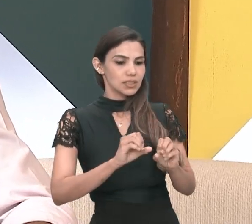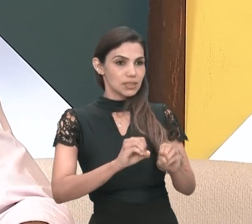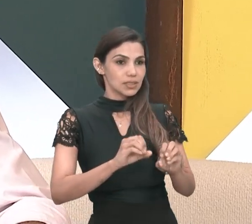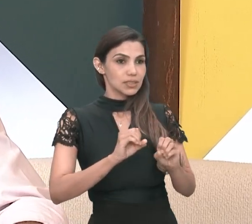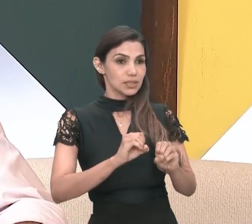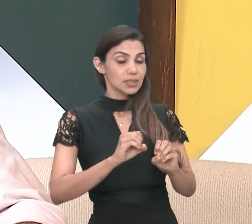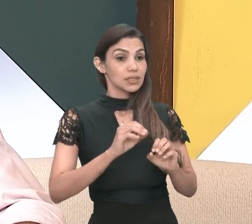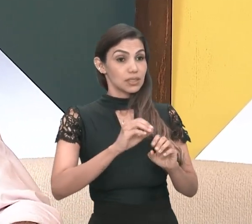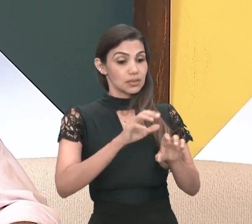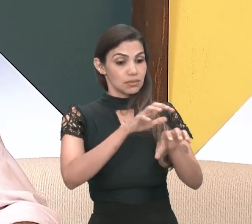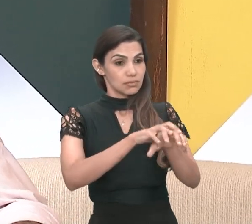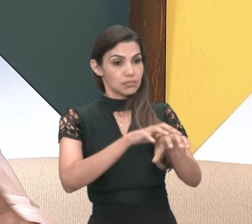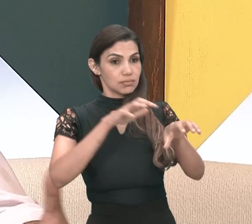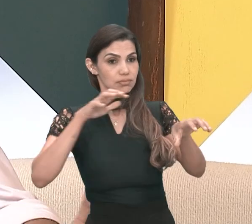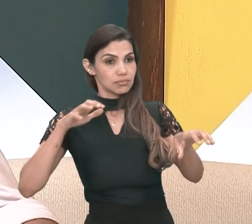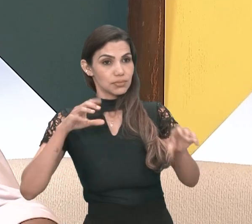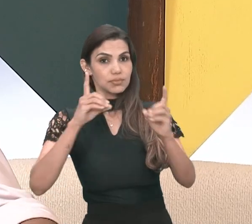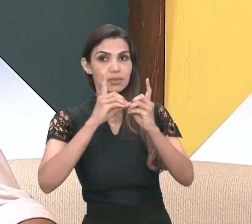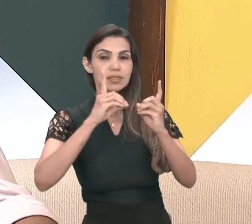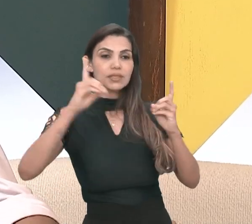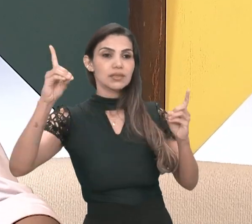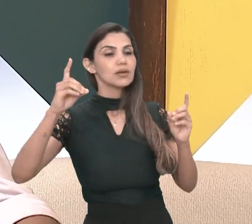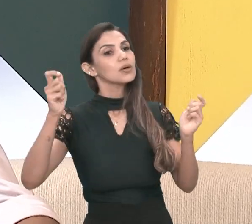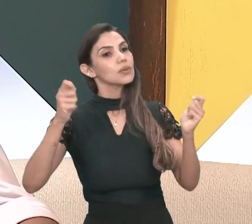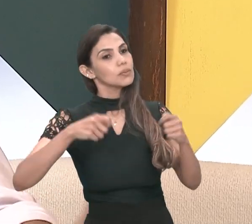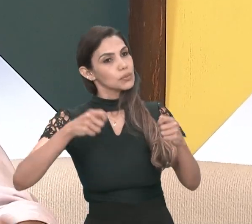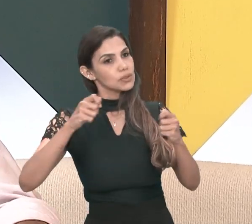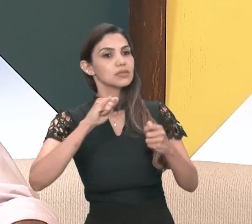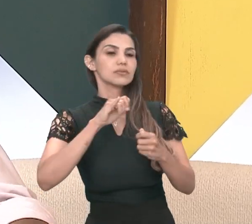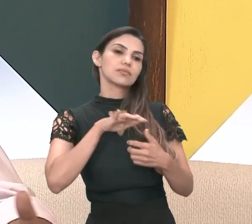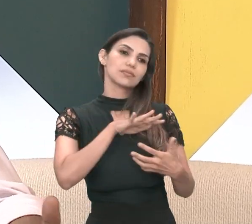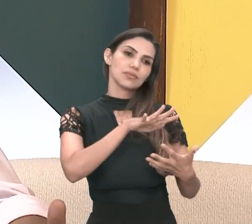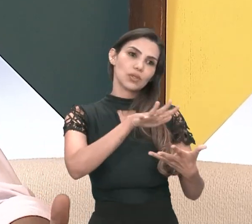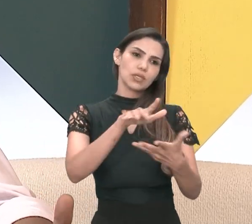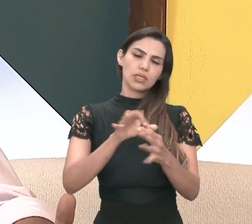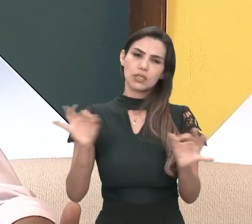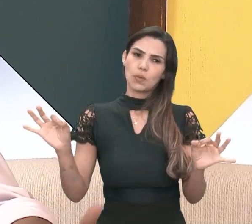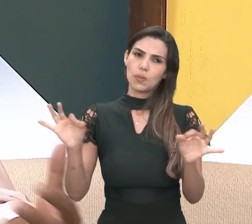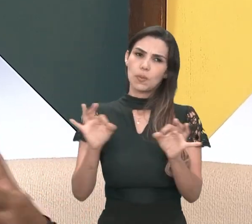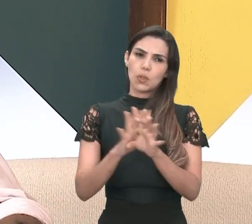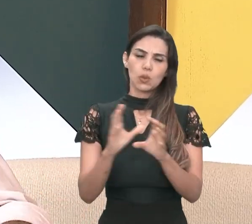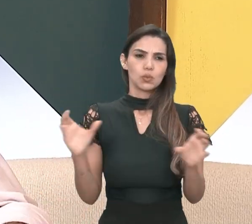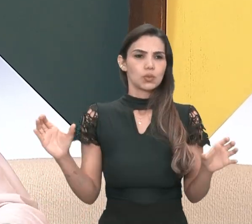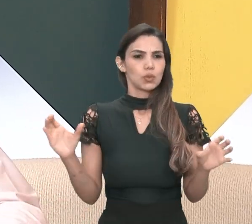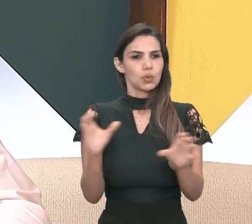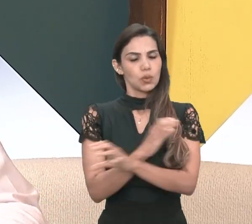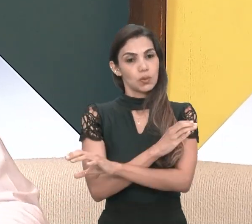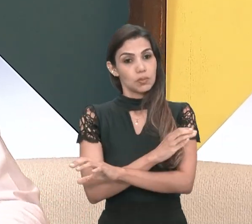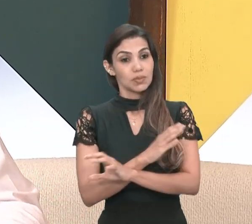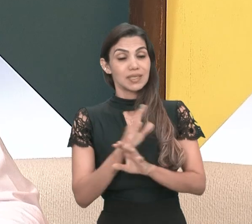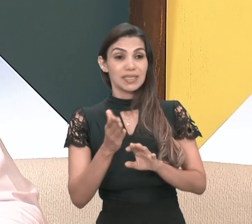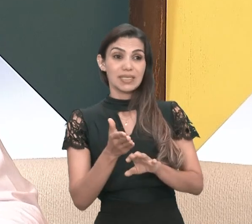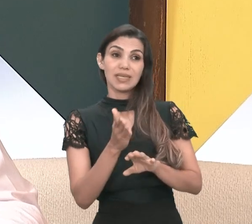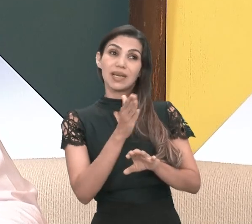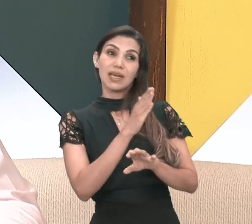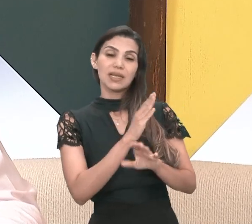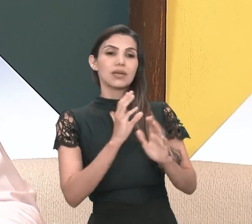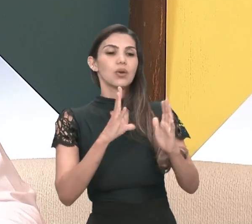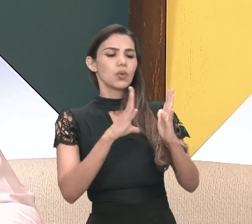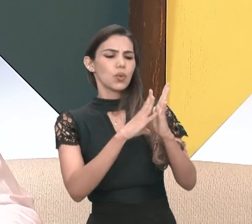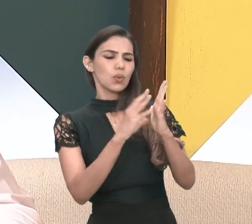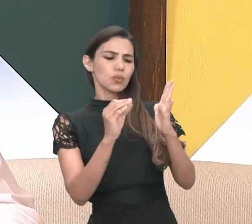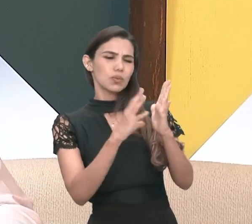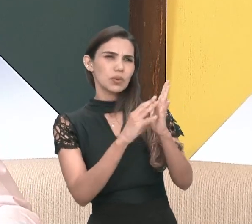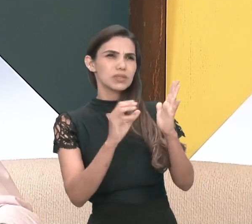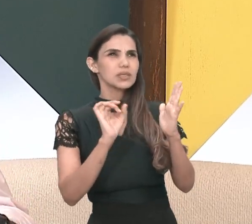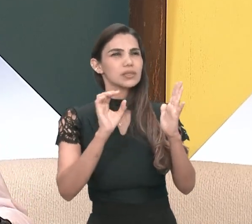permite a ideia de uma internacionalização plena. Né? Ao contrário de um modelo que às vezes vem em